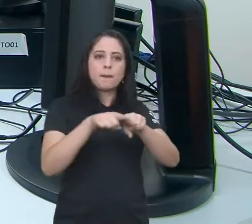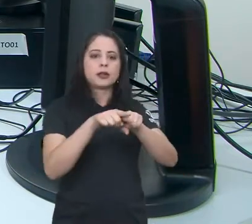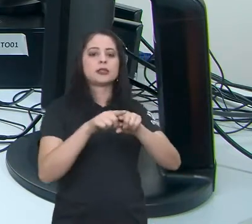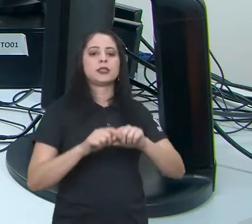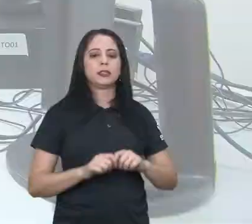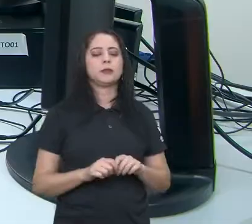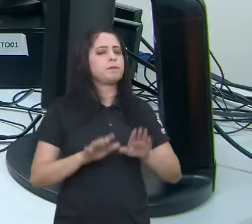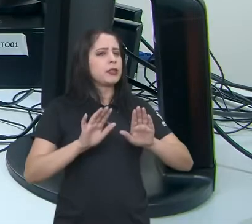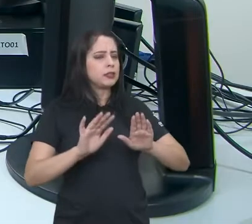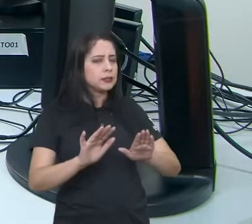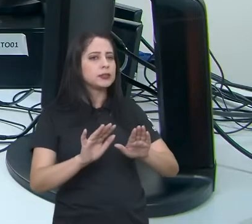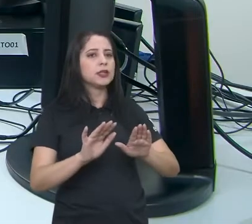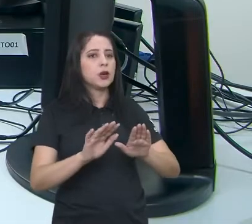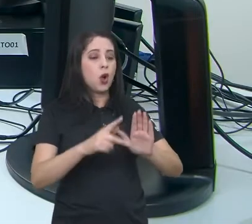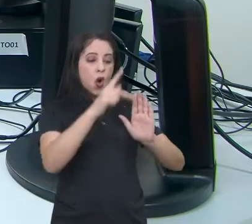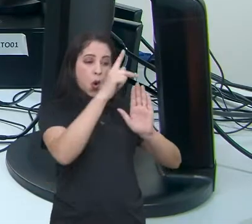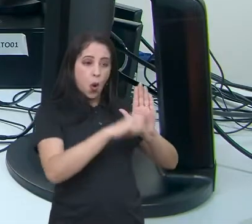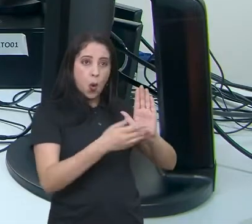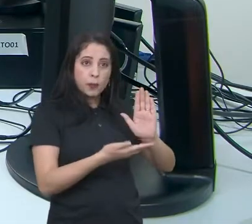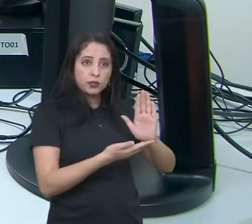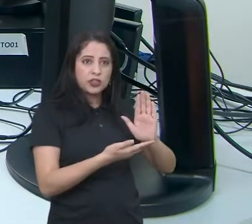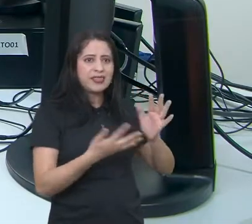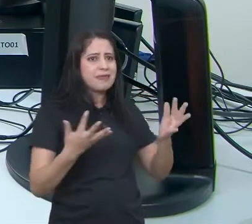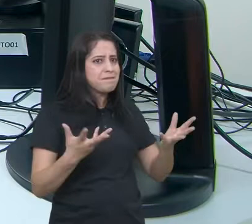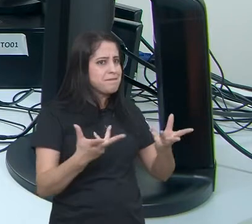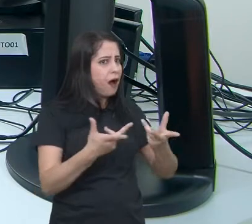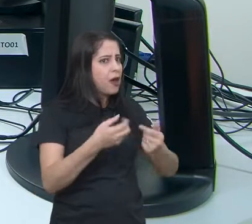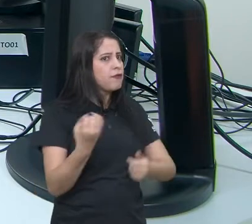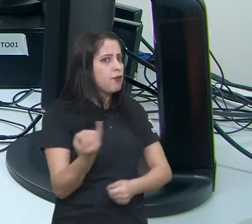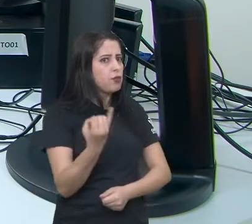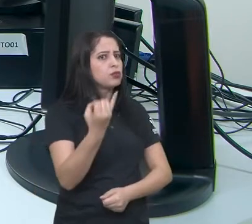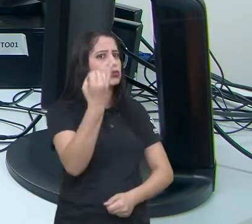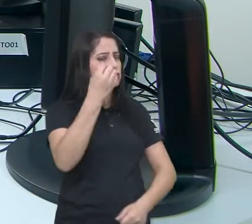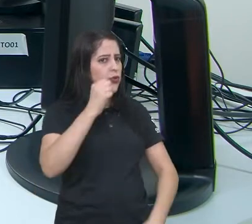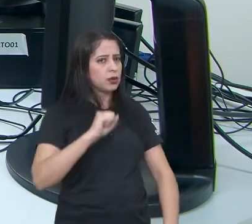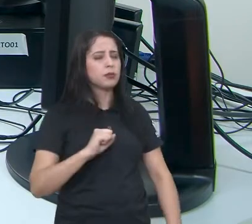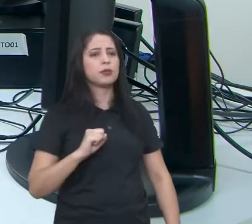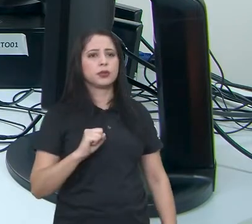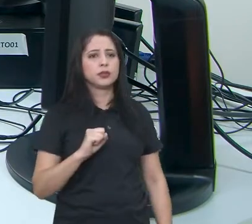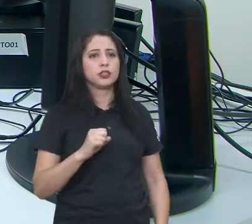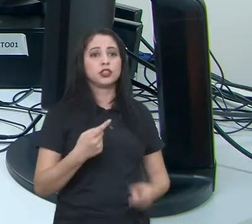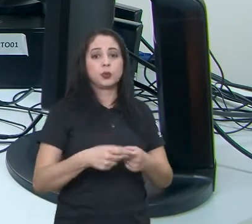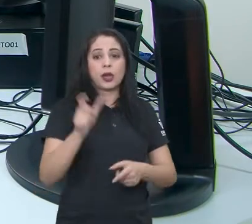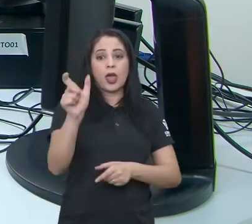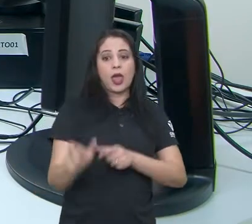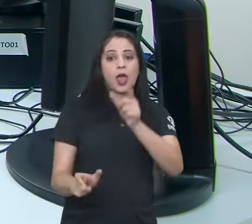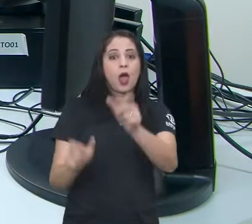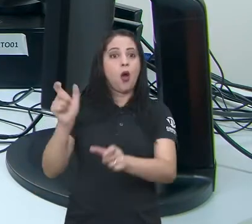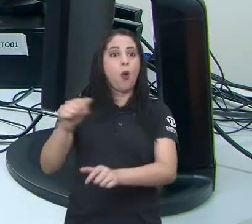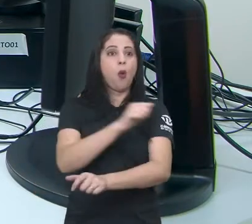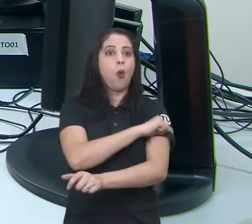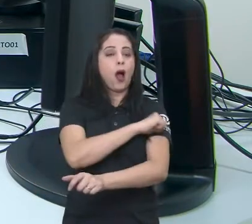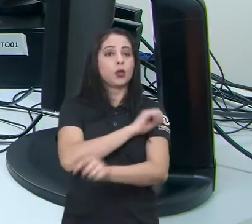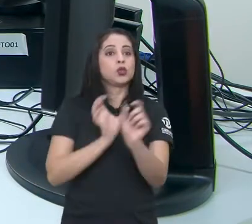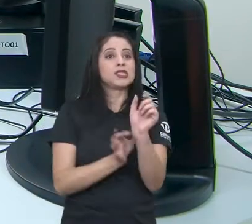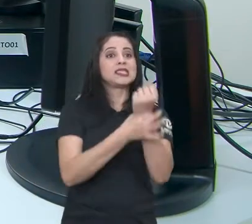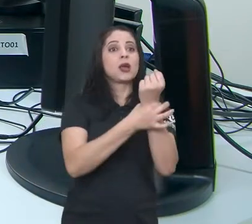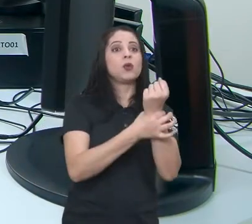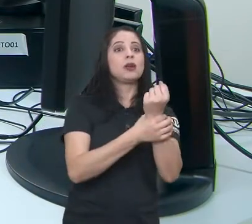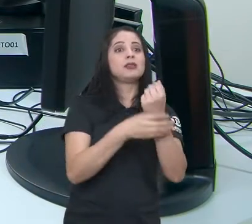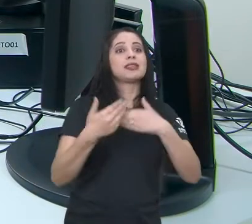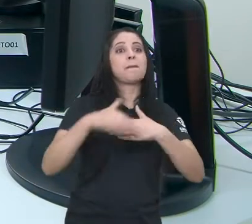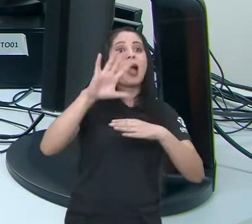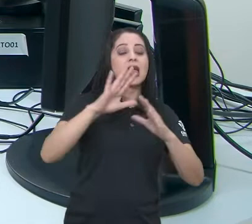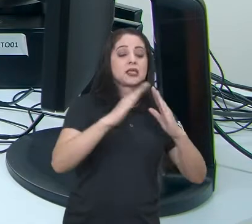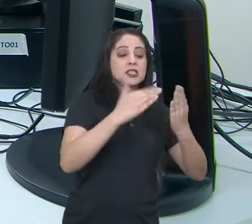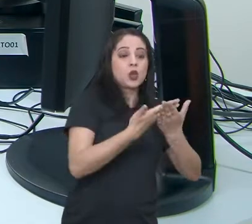número de vagas. Então, é um projeto extremamente importante que coloca o aluno em segurança dentro da